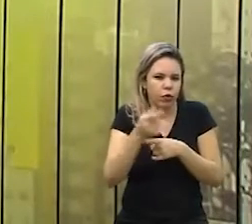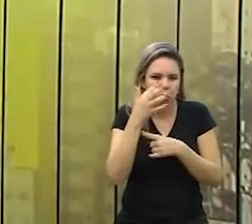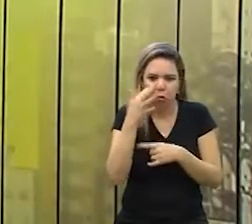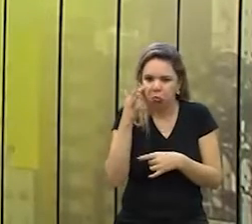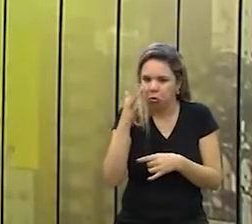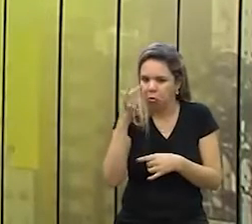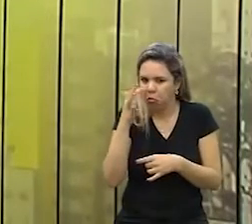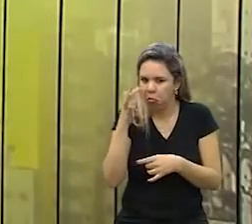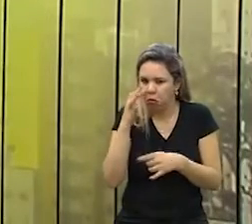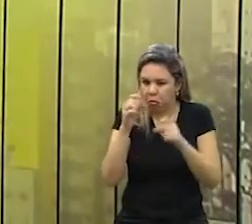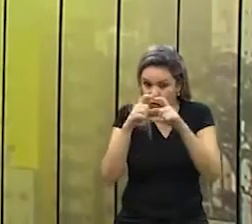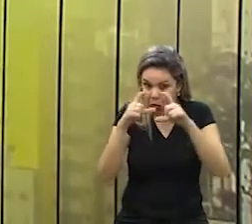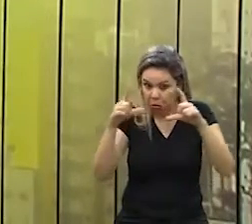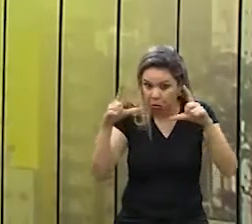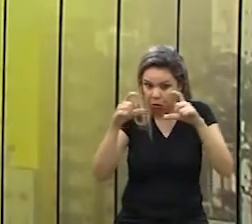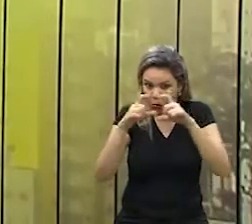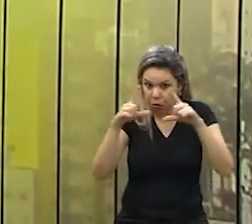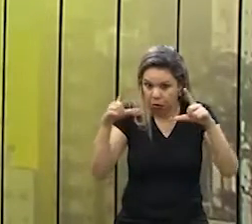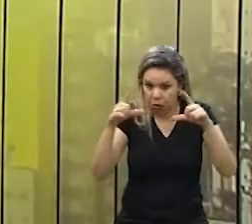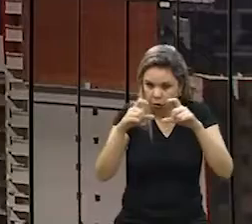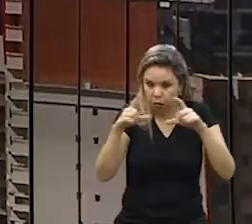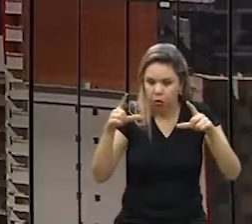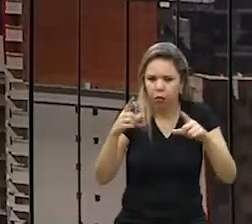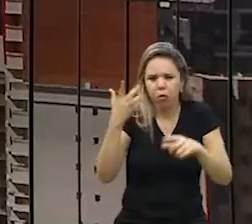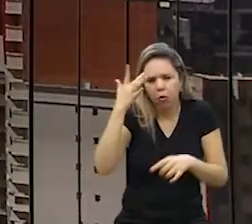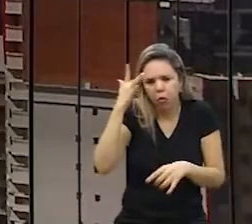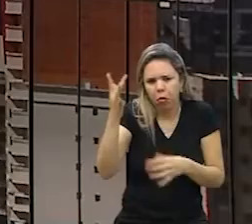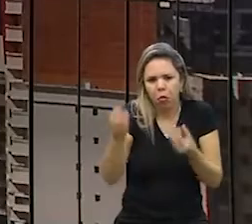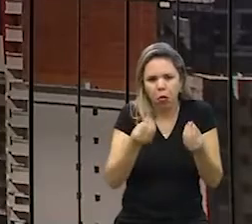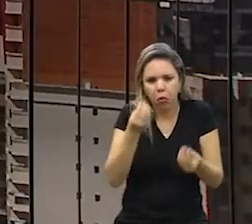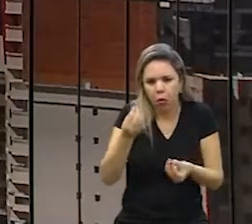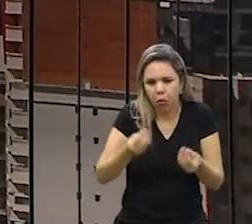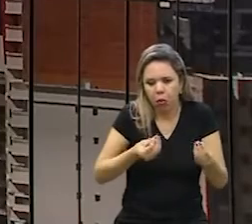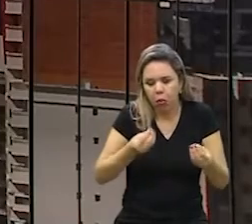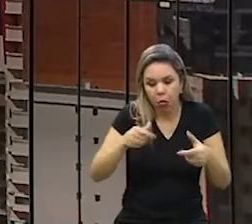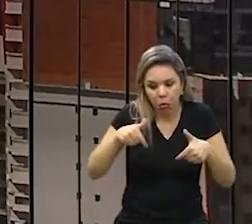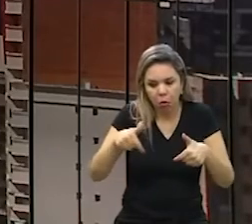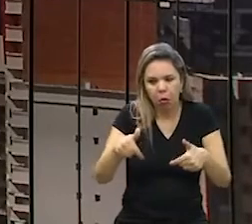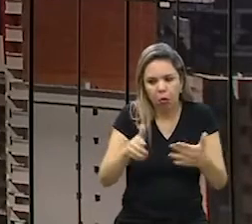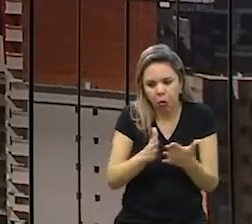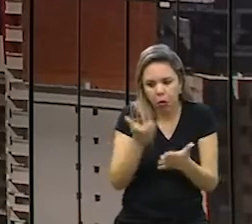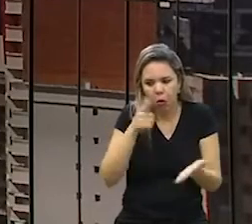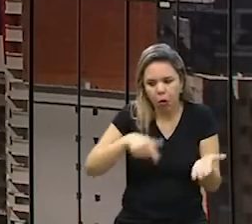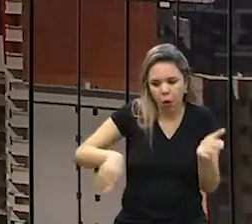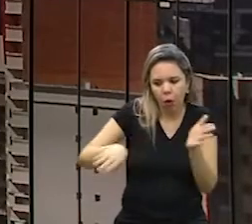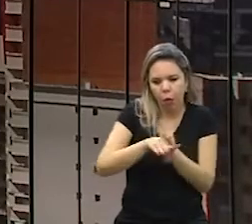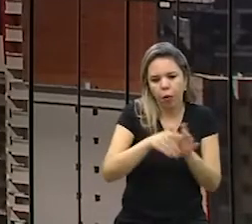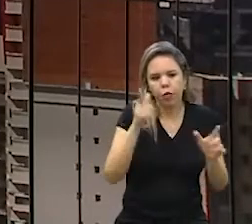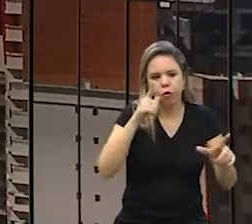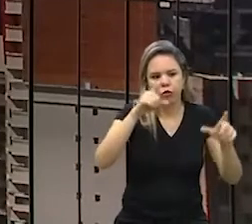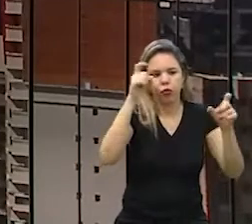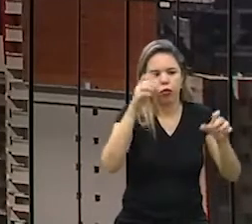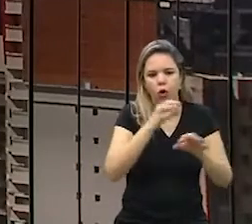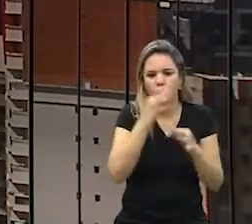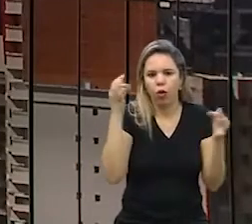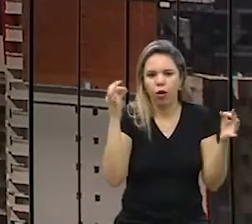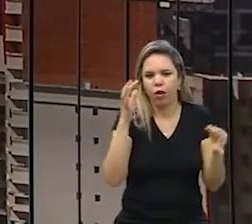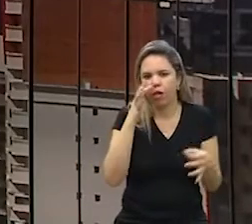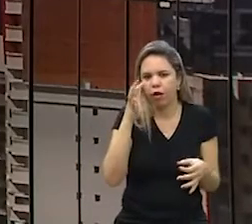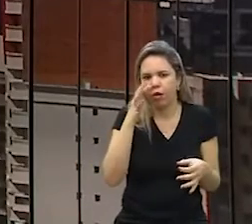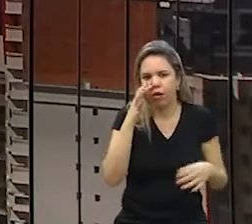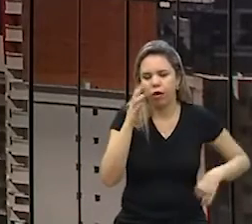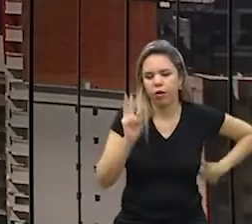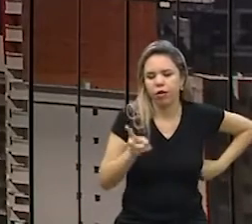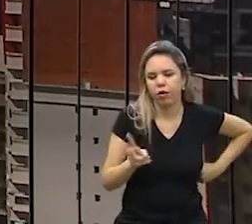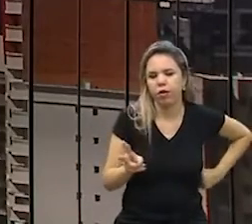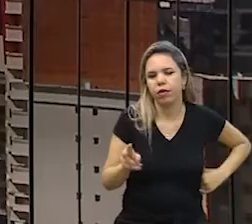incríveis, aquela lente, aquele zoom, mas não faz ideia do que enfrenta a pessoa que teve que ficar lá